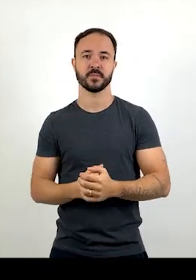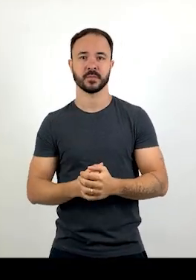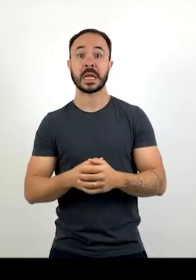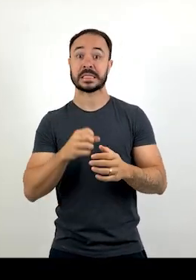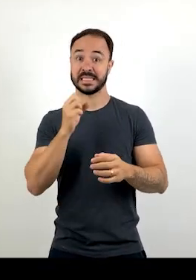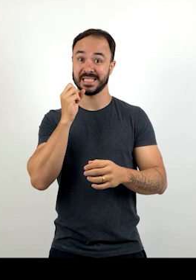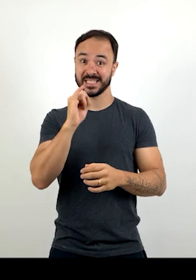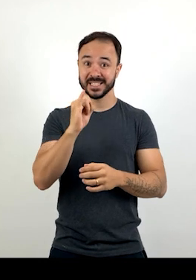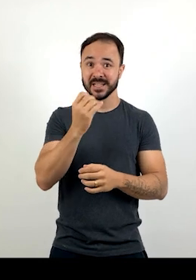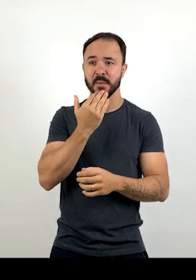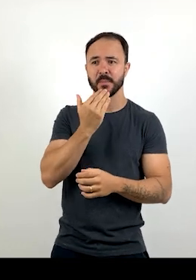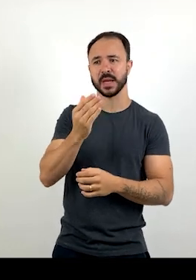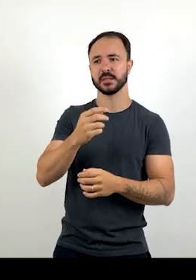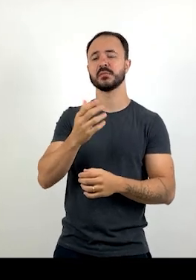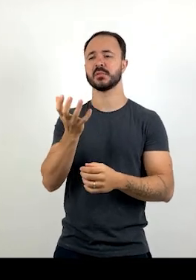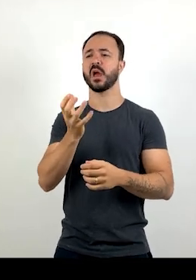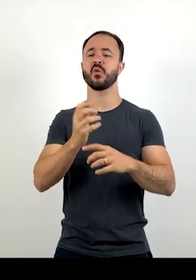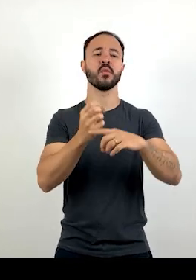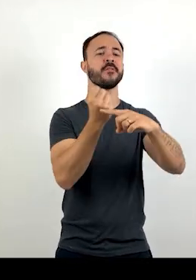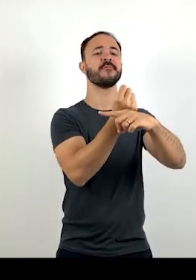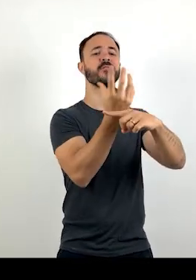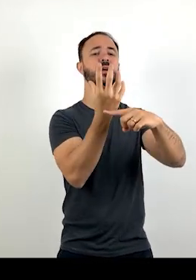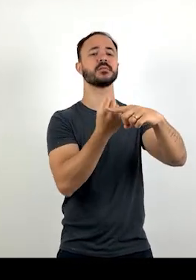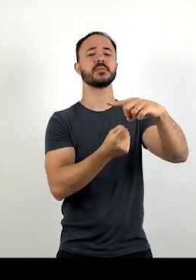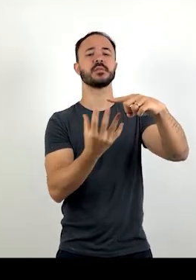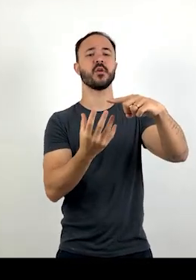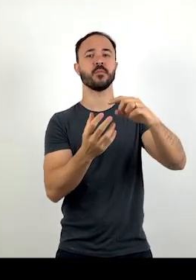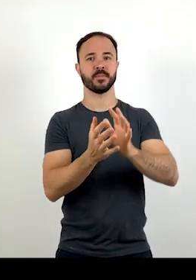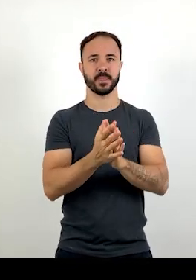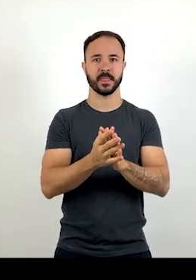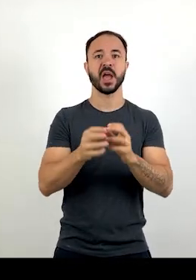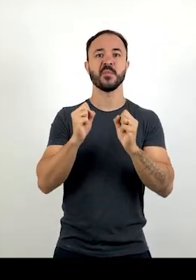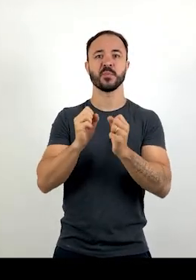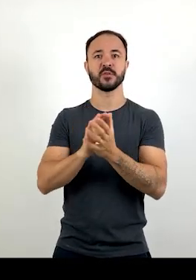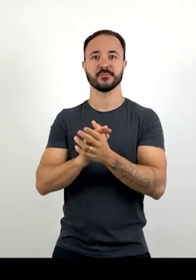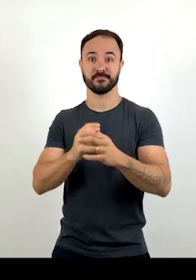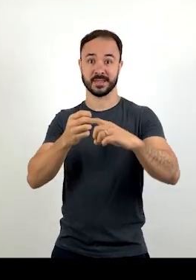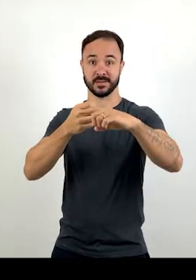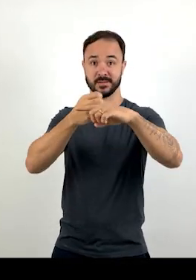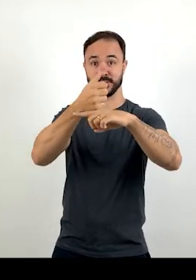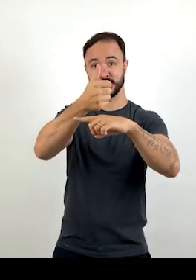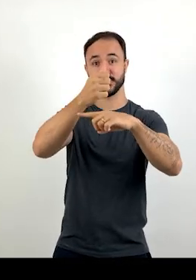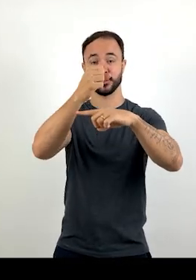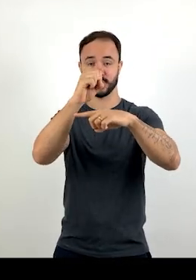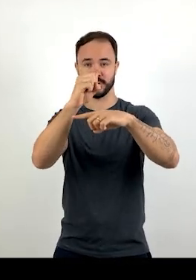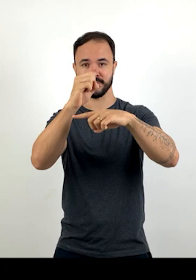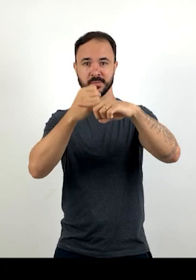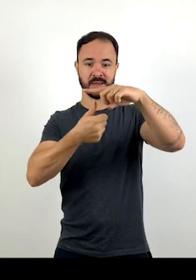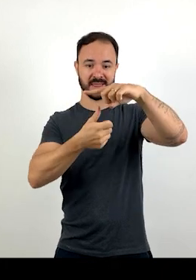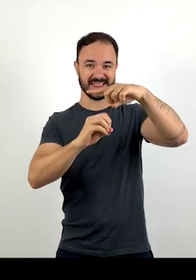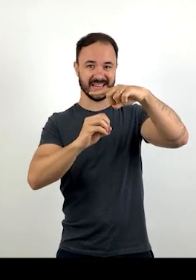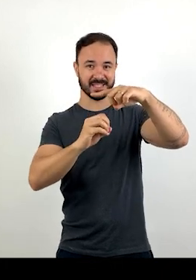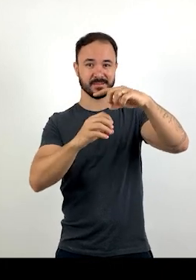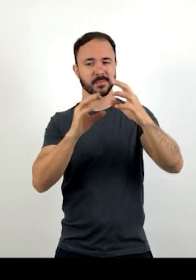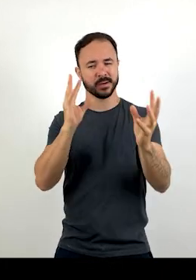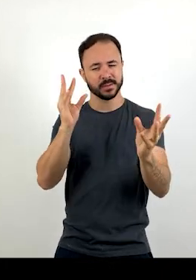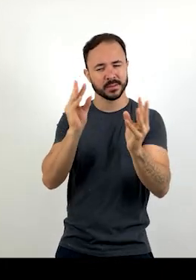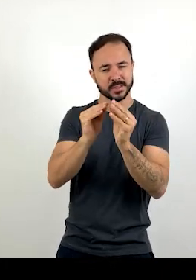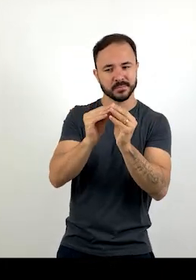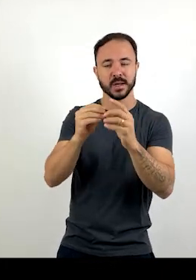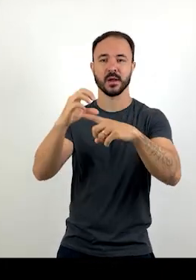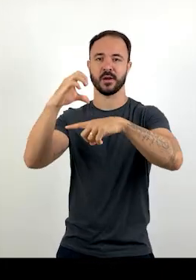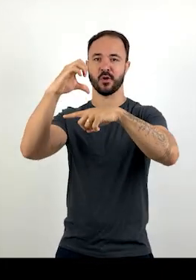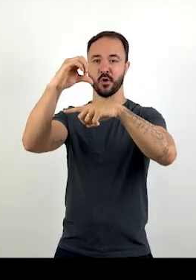poderia transformar esse 1,8 em fração, né? Que seria 18 sobre 10, e aí simplifica para 9 sobre 5,